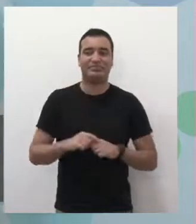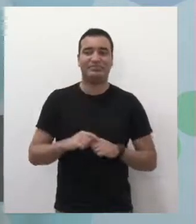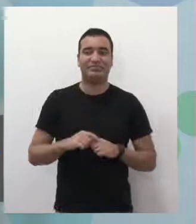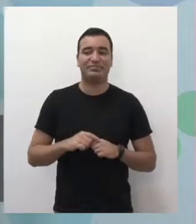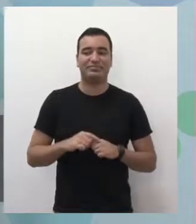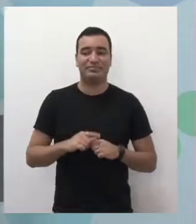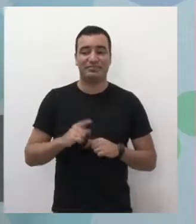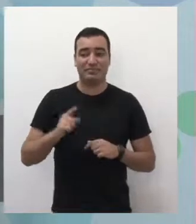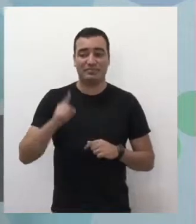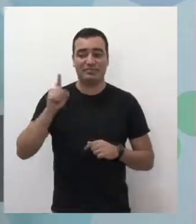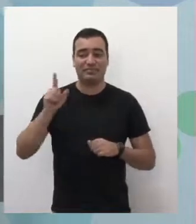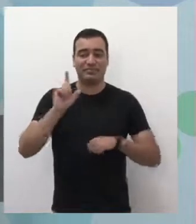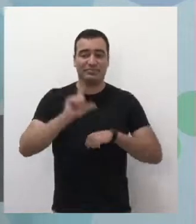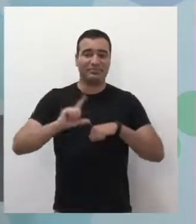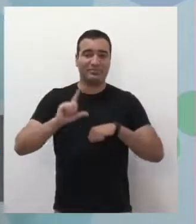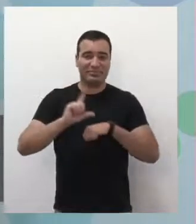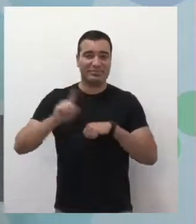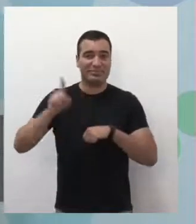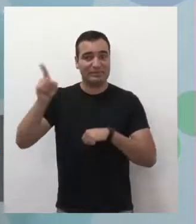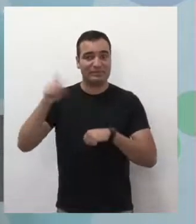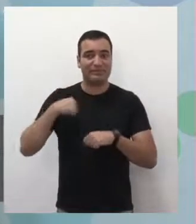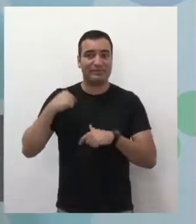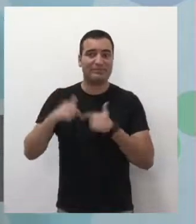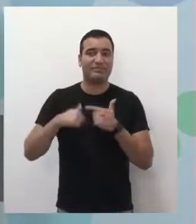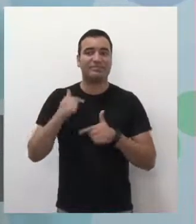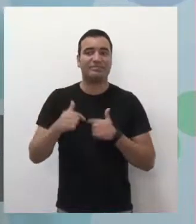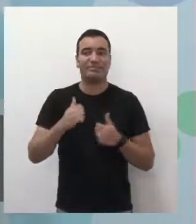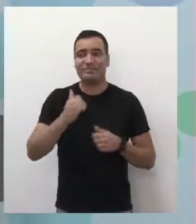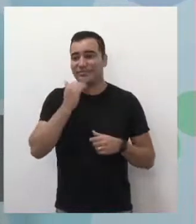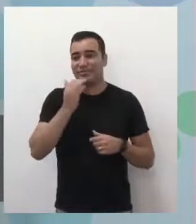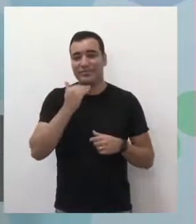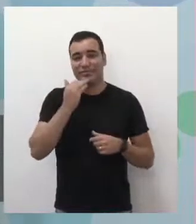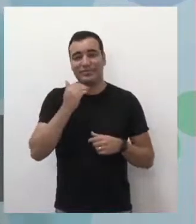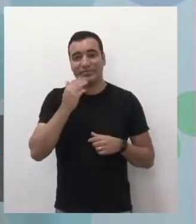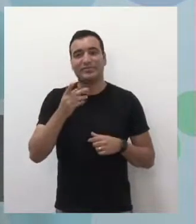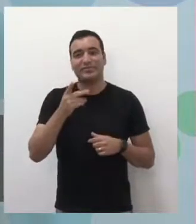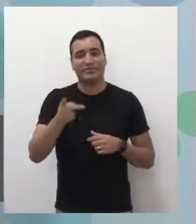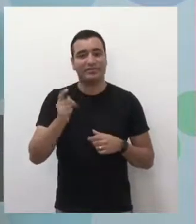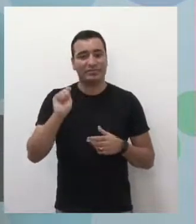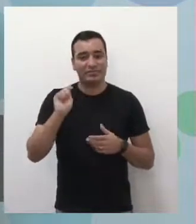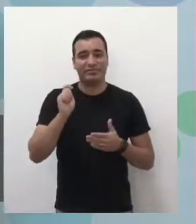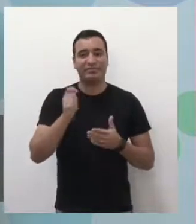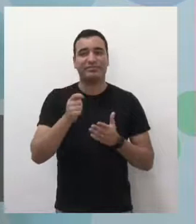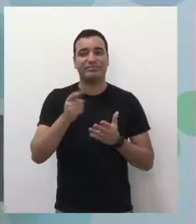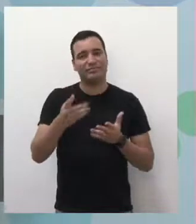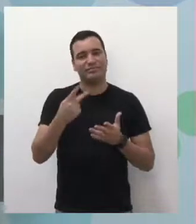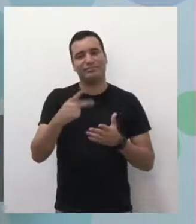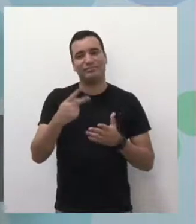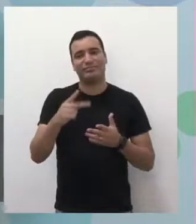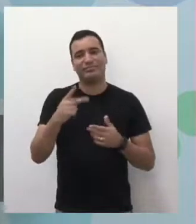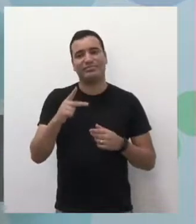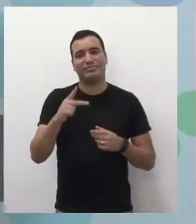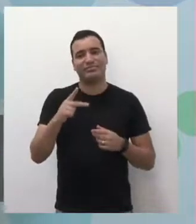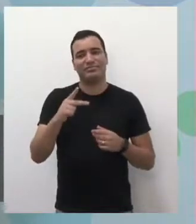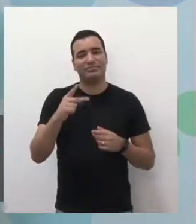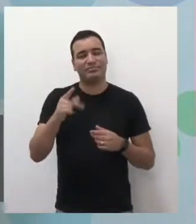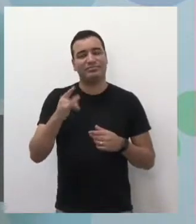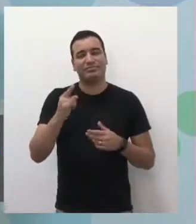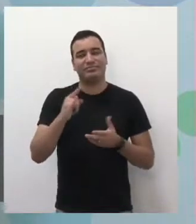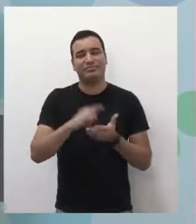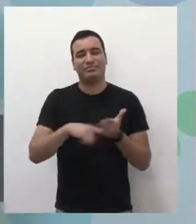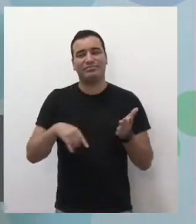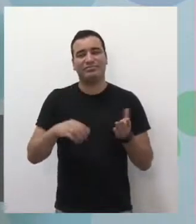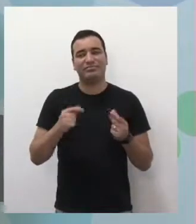carregar lá na loja da operadora que eu trabalho. Não adianta, o cara vai repassar para o aparelho ou para a sua conta de consumo